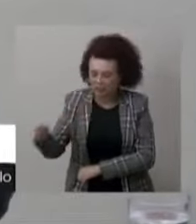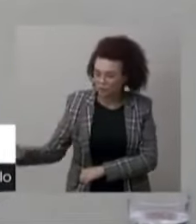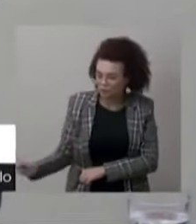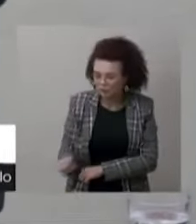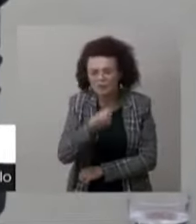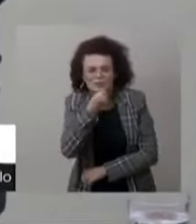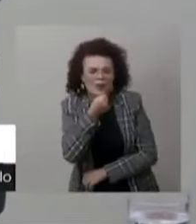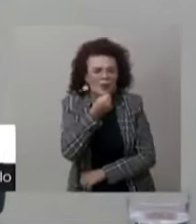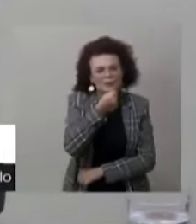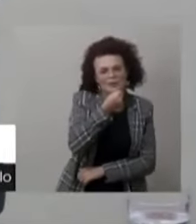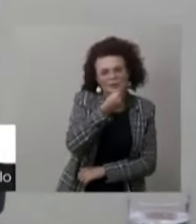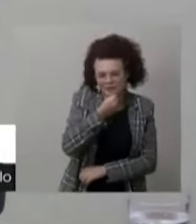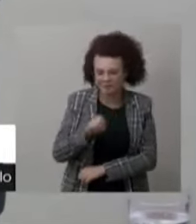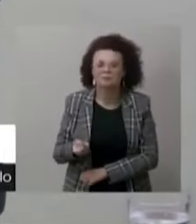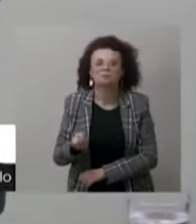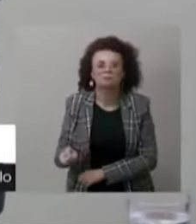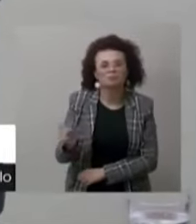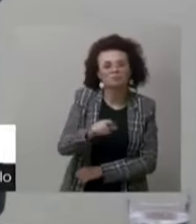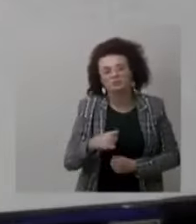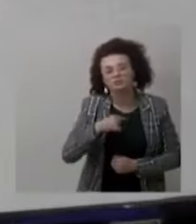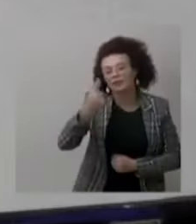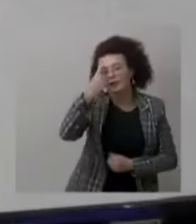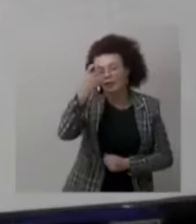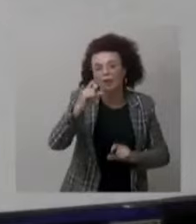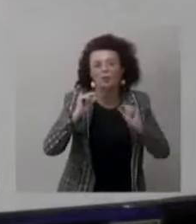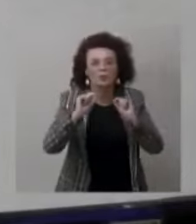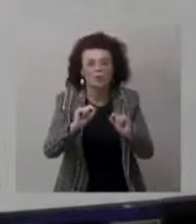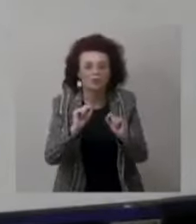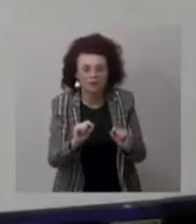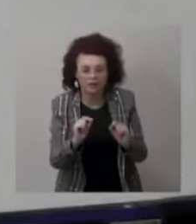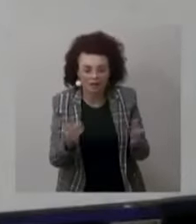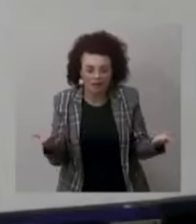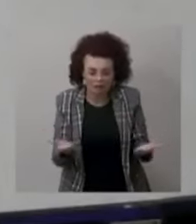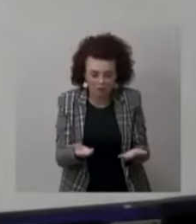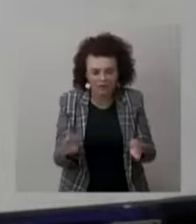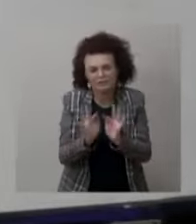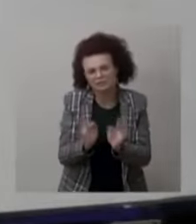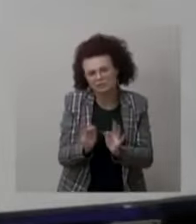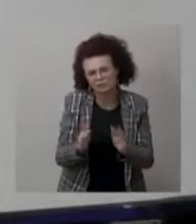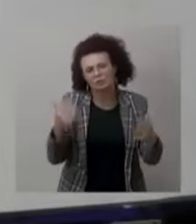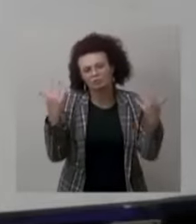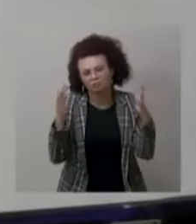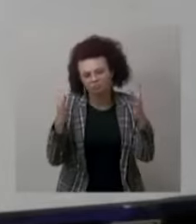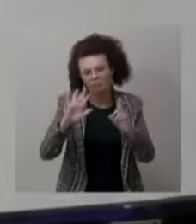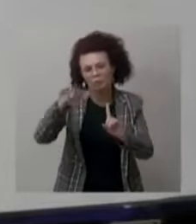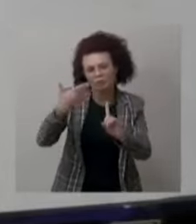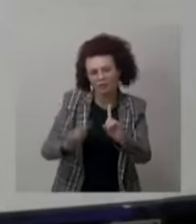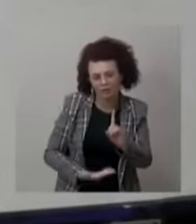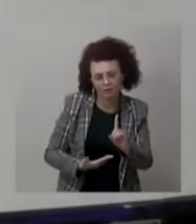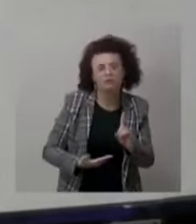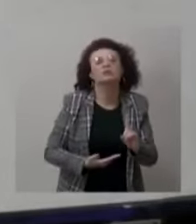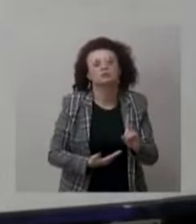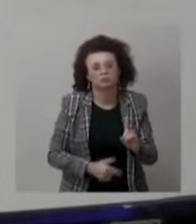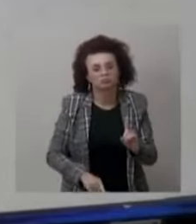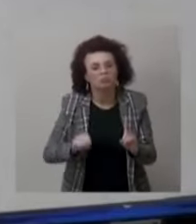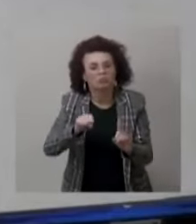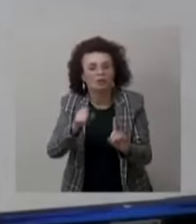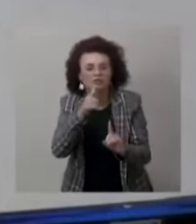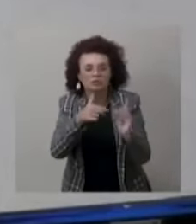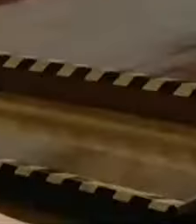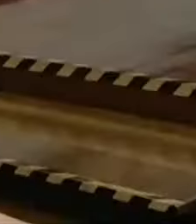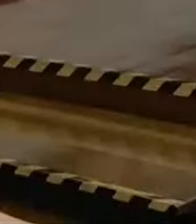para realizar uma série de eventos durante todo o mês para prestigiar essa classe de profissionais tão importante